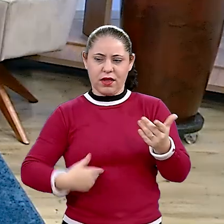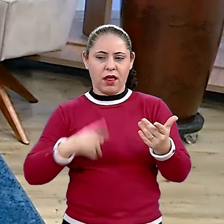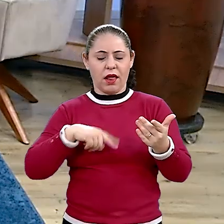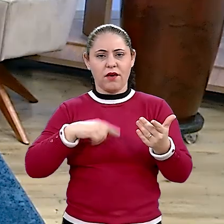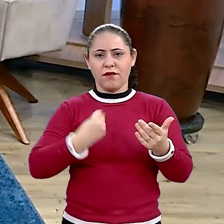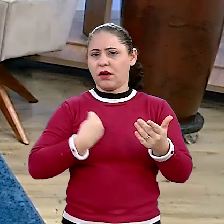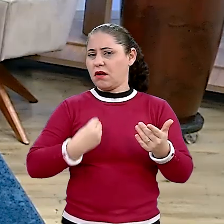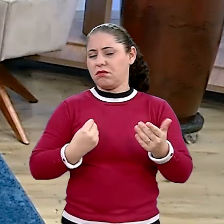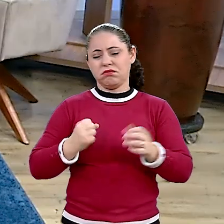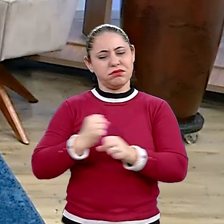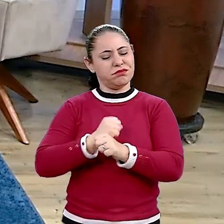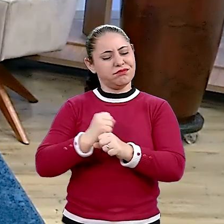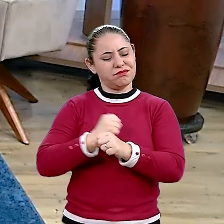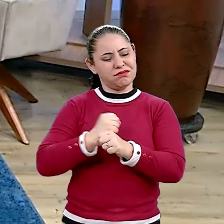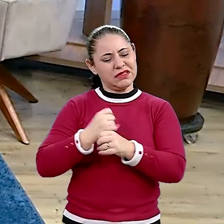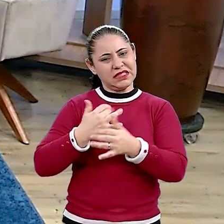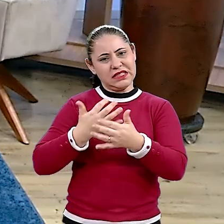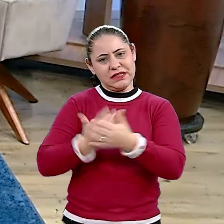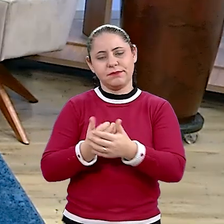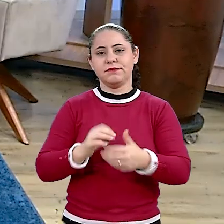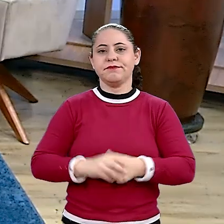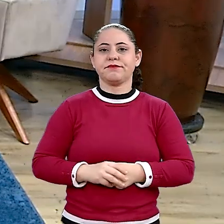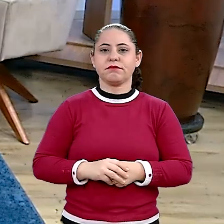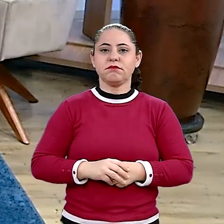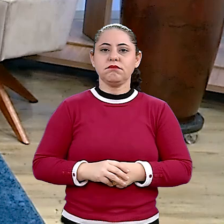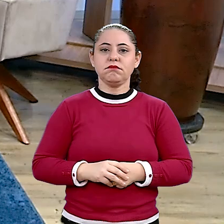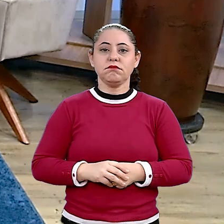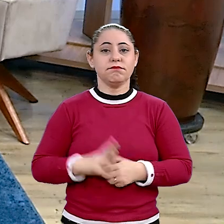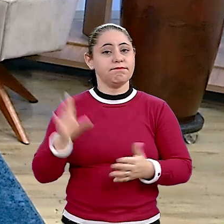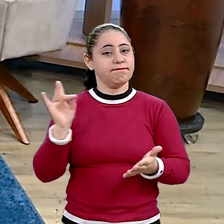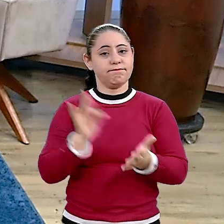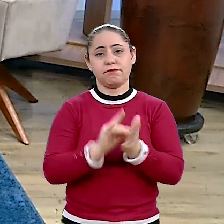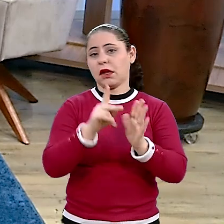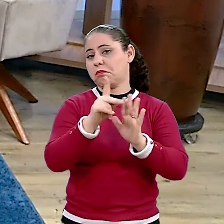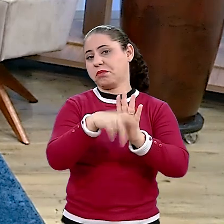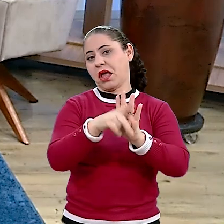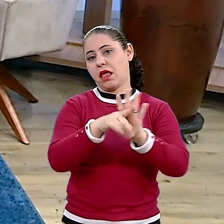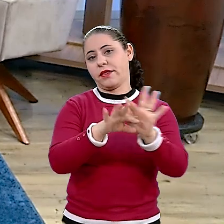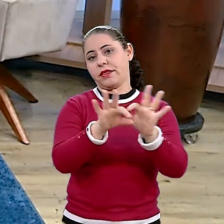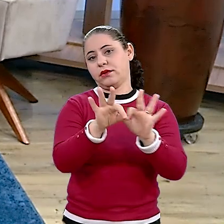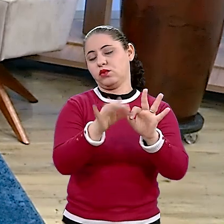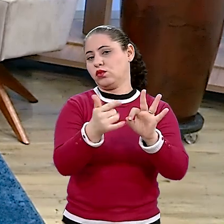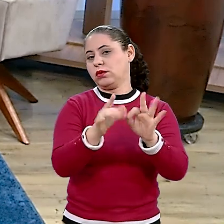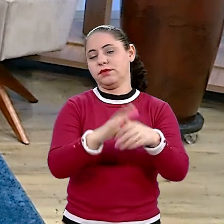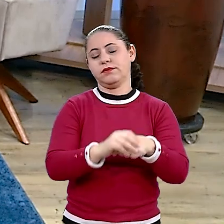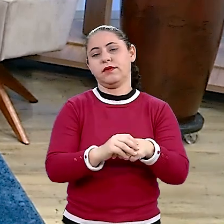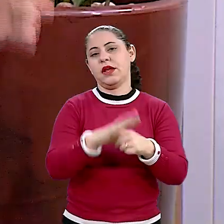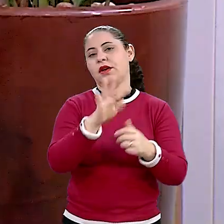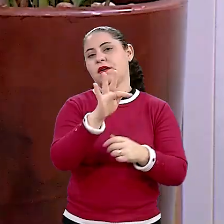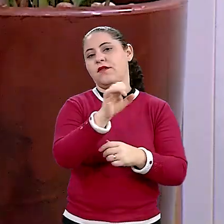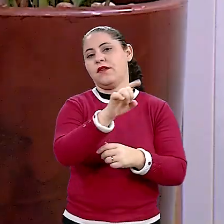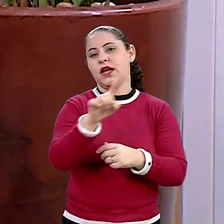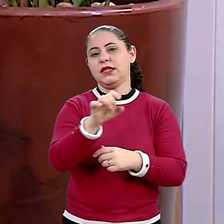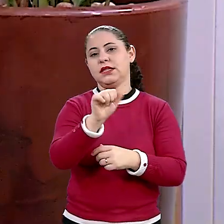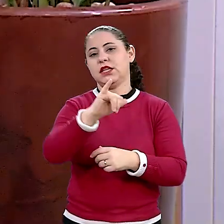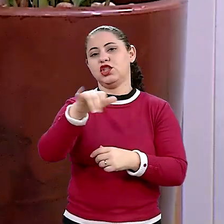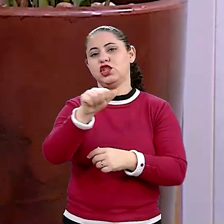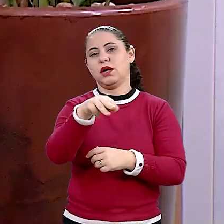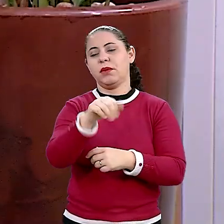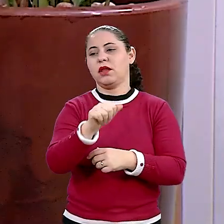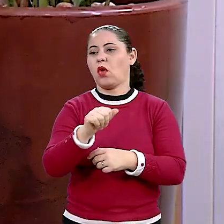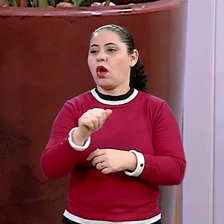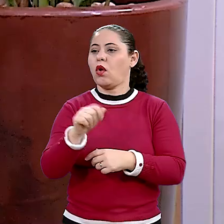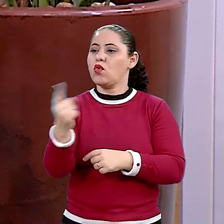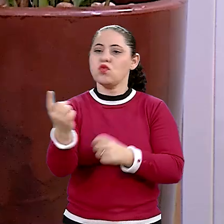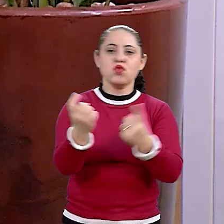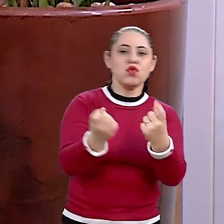e muitos anos, é um ciclo muito ruim. Na verdade não tem um planejamento hoje, né? Nós temos um fazejamento, está todo mundo fazendo, cada um buscando uma